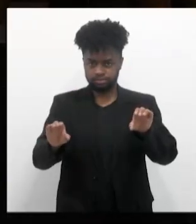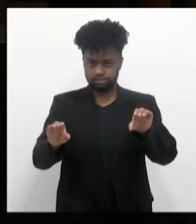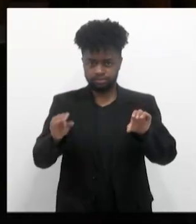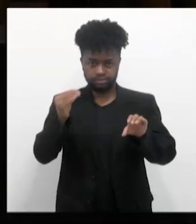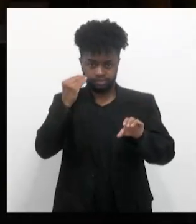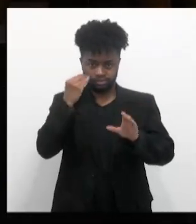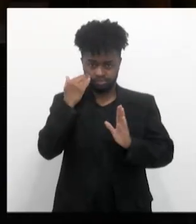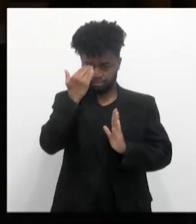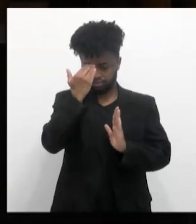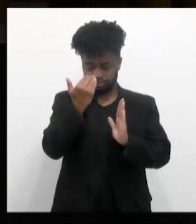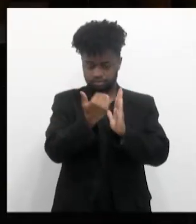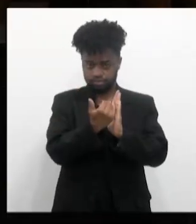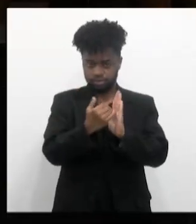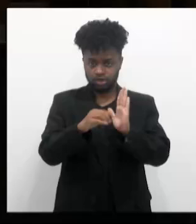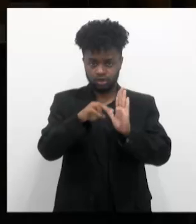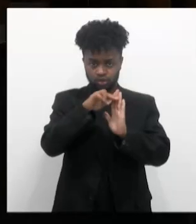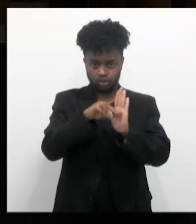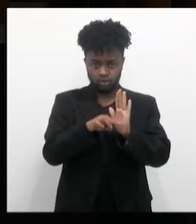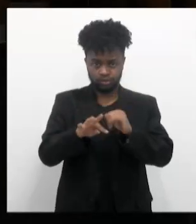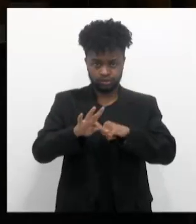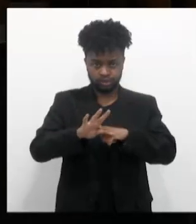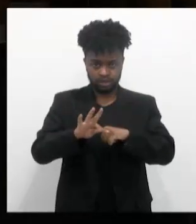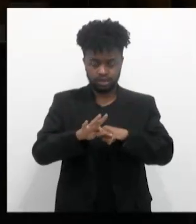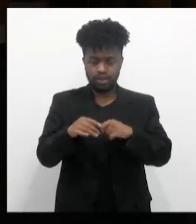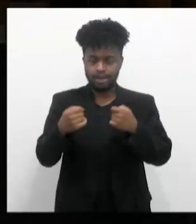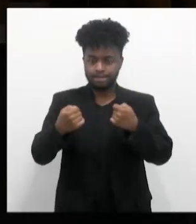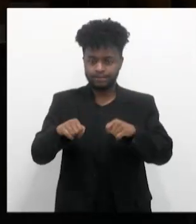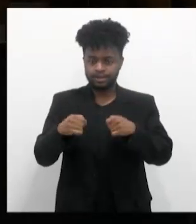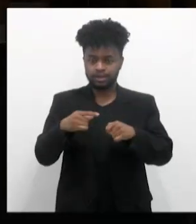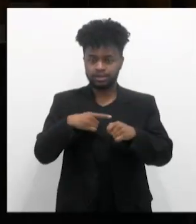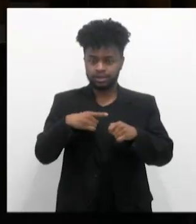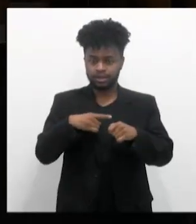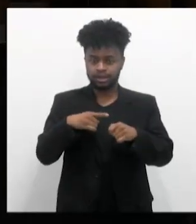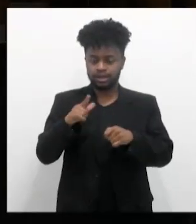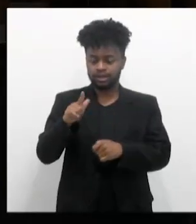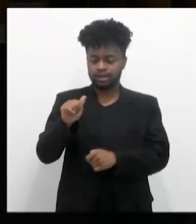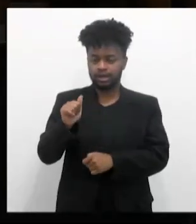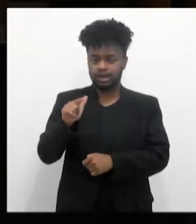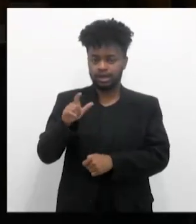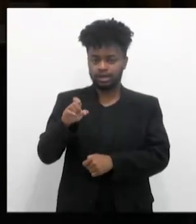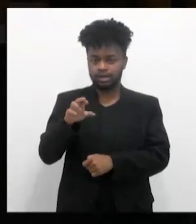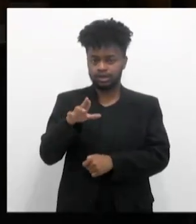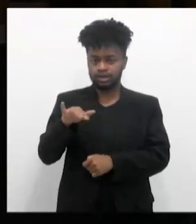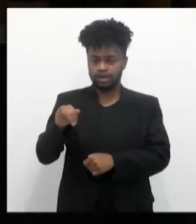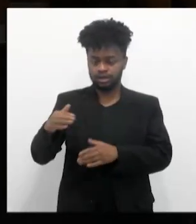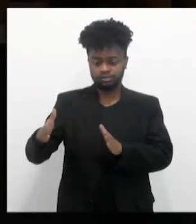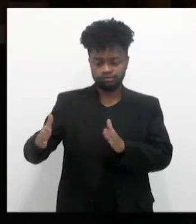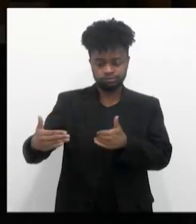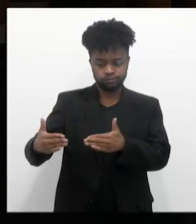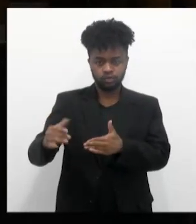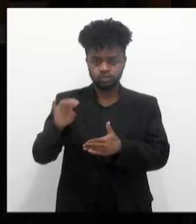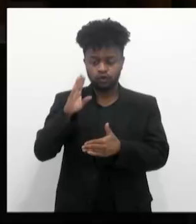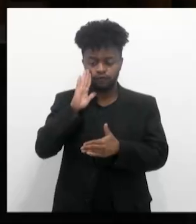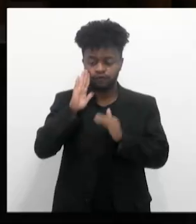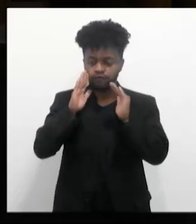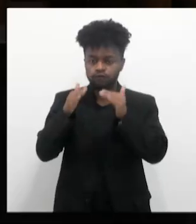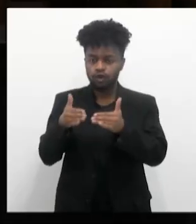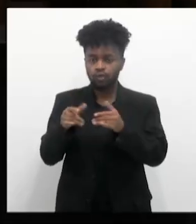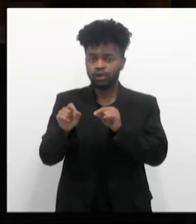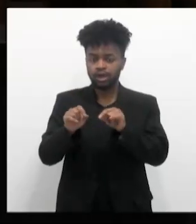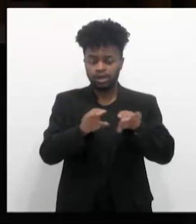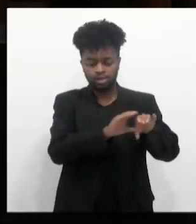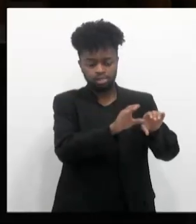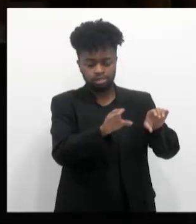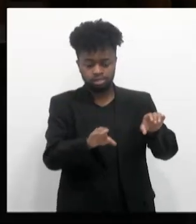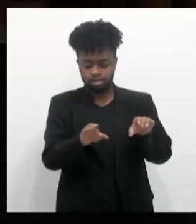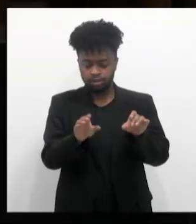cumprir as normas técnicas, tem que ter uma galeria específica só para o esgoto, que